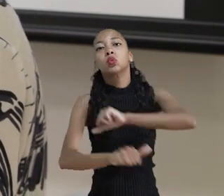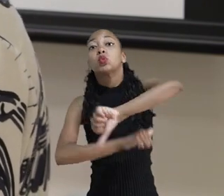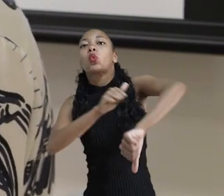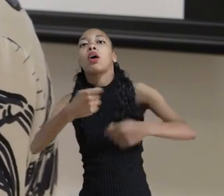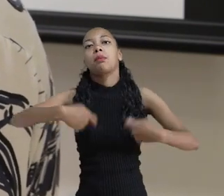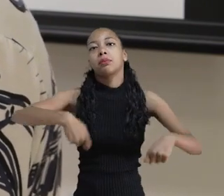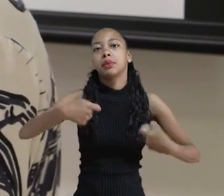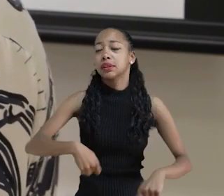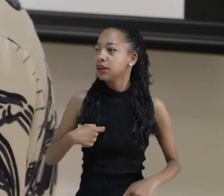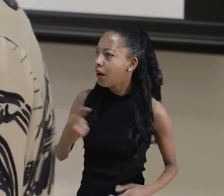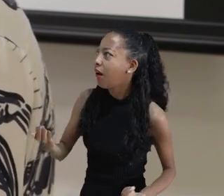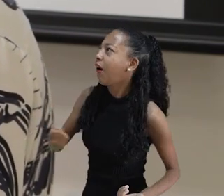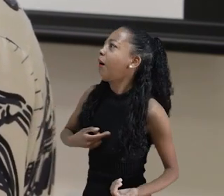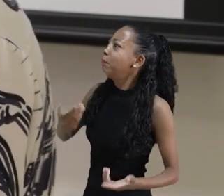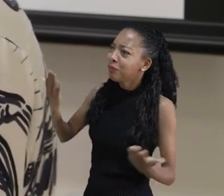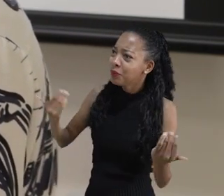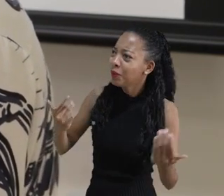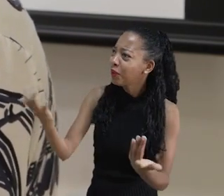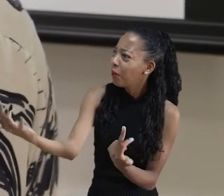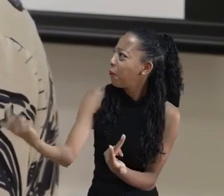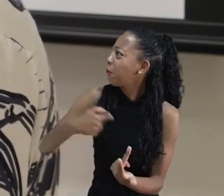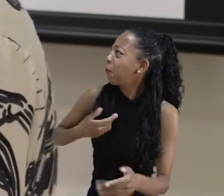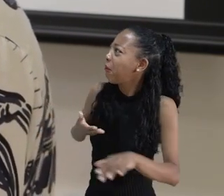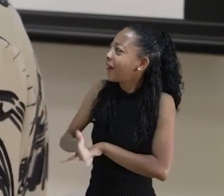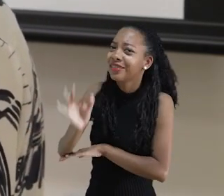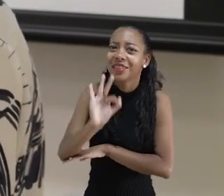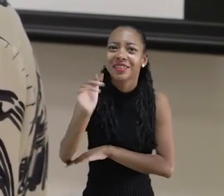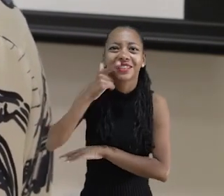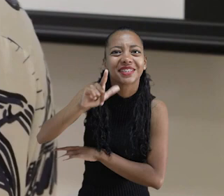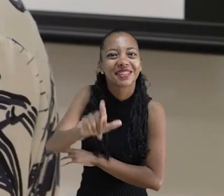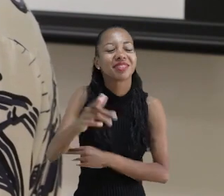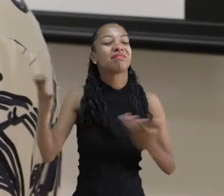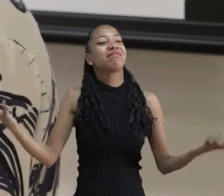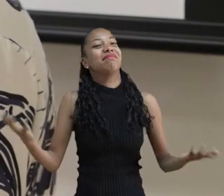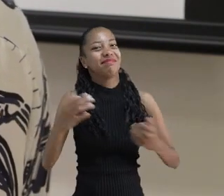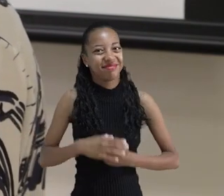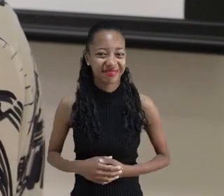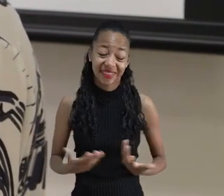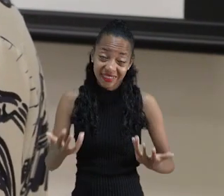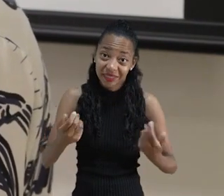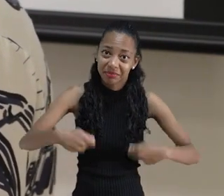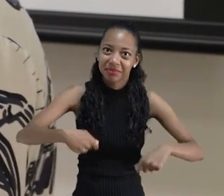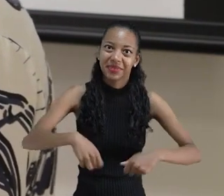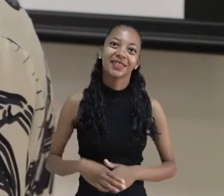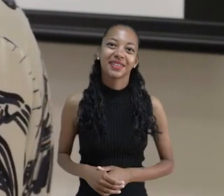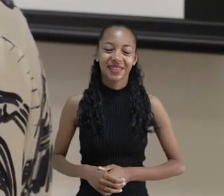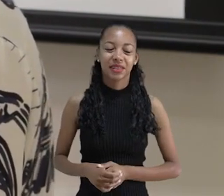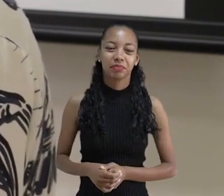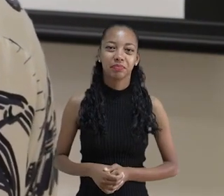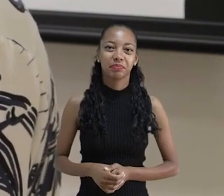jovem doir passou na faculdade o país que esse colóquio quer discutir é um país marcado por essas e outras